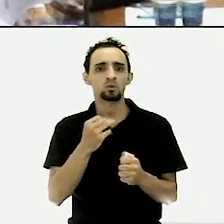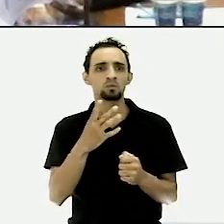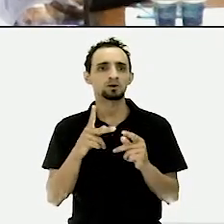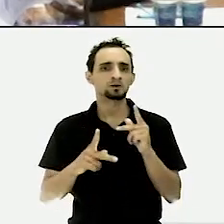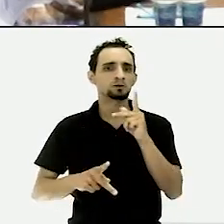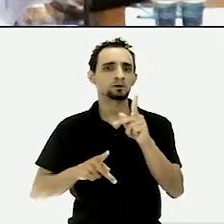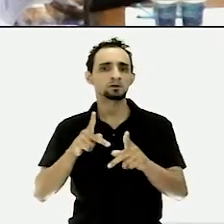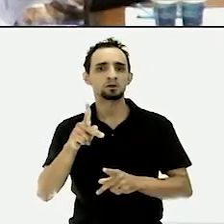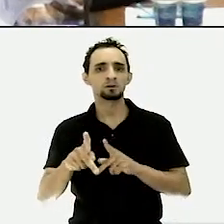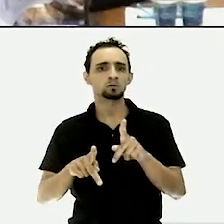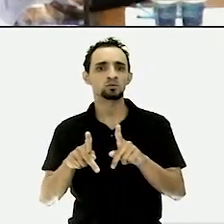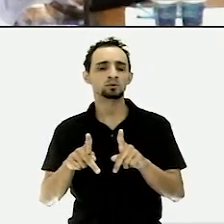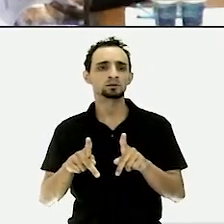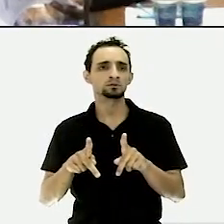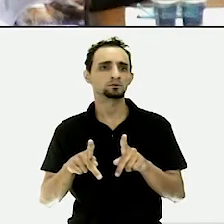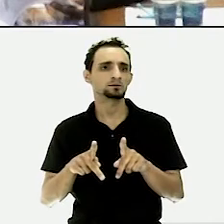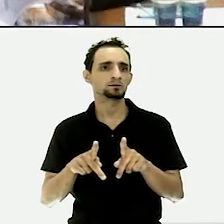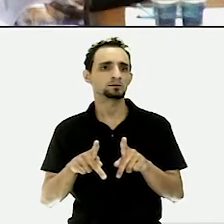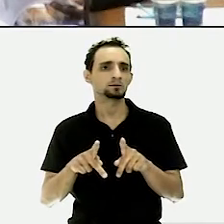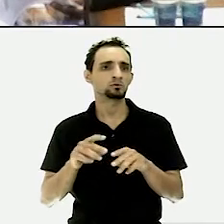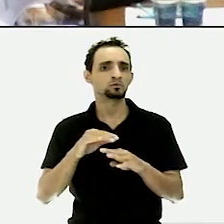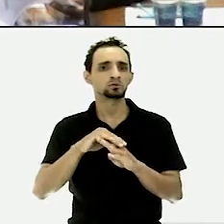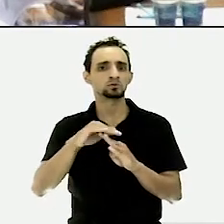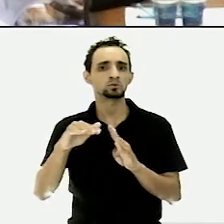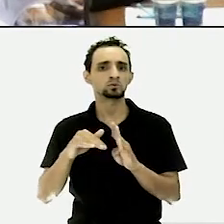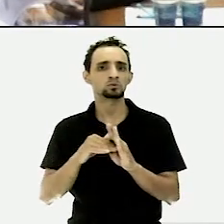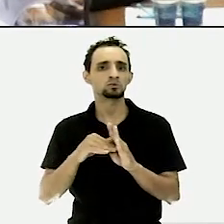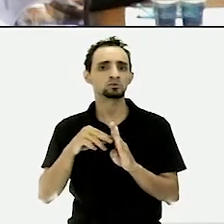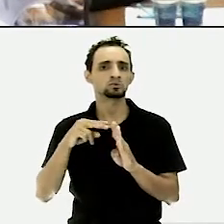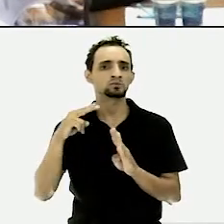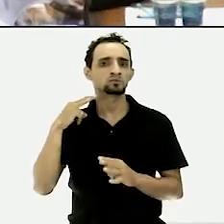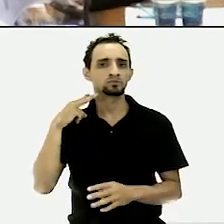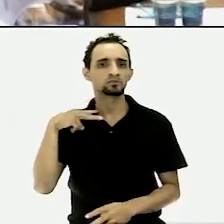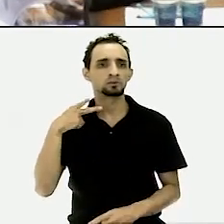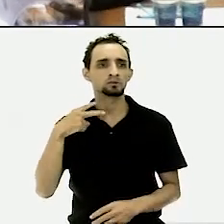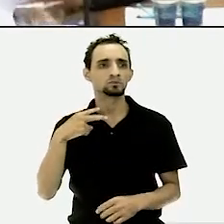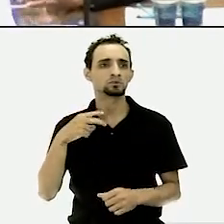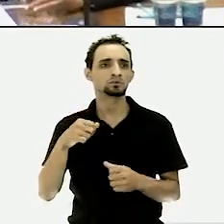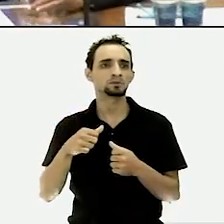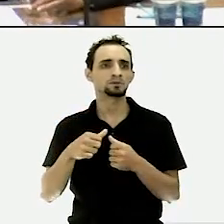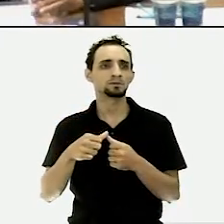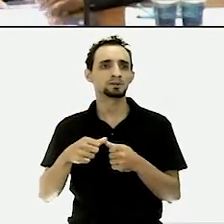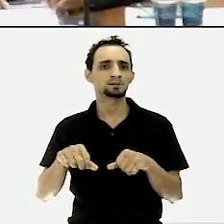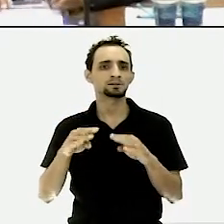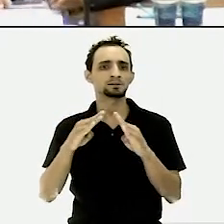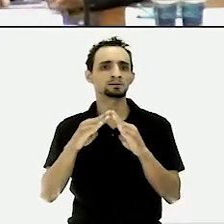direitos das mulheres da Maria da Penha, o qual tentou por duas vezes assassiná-la.